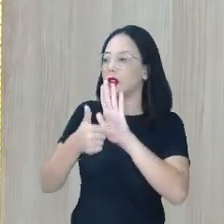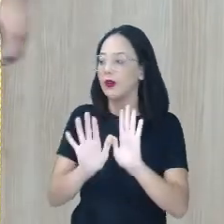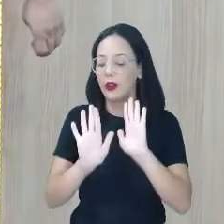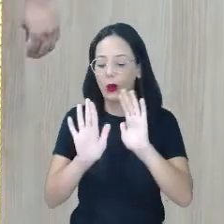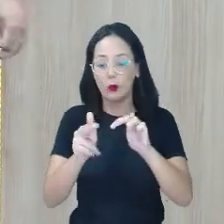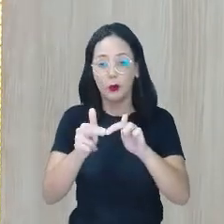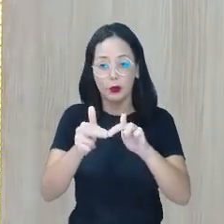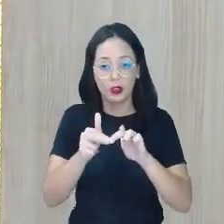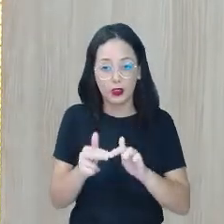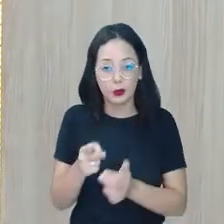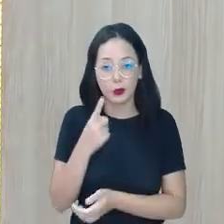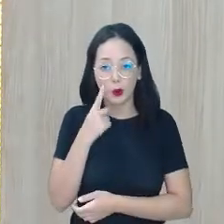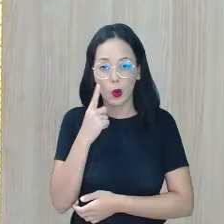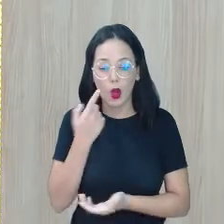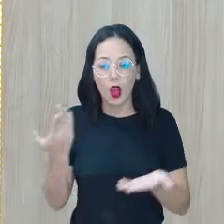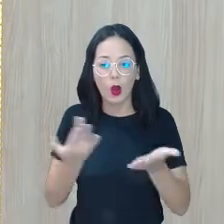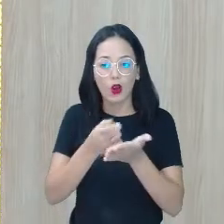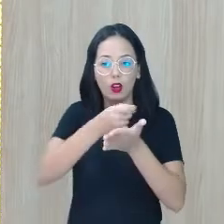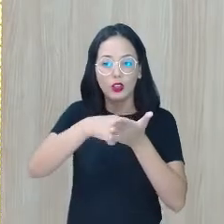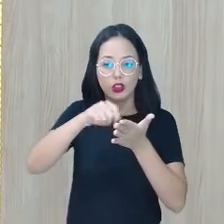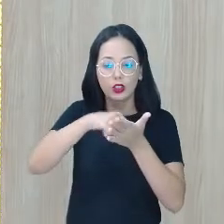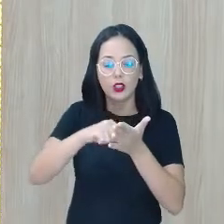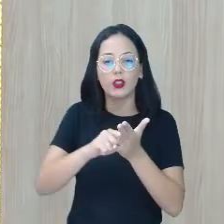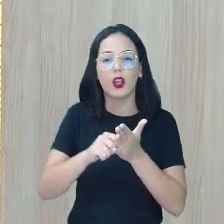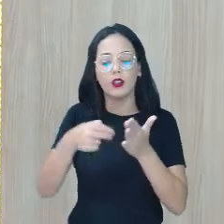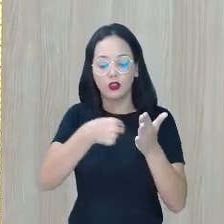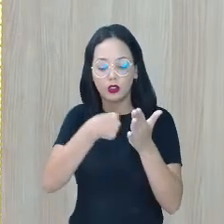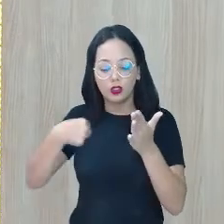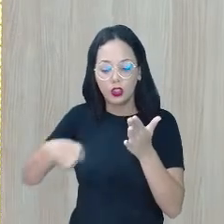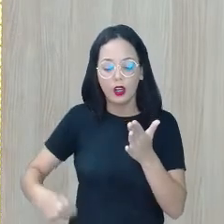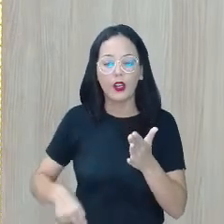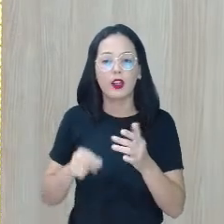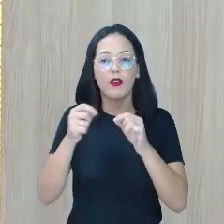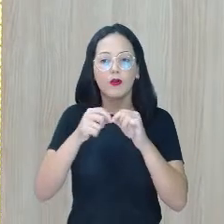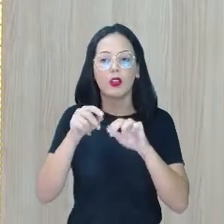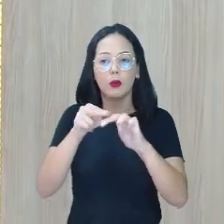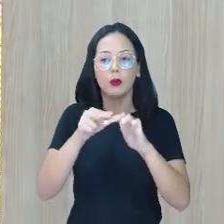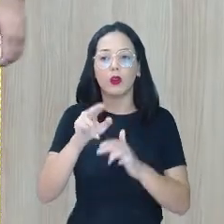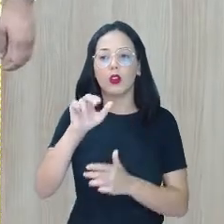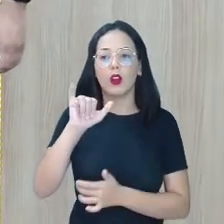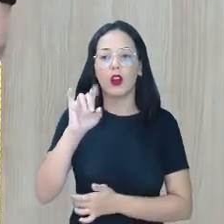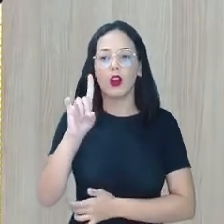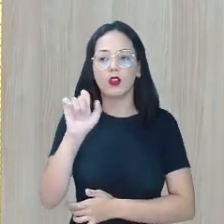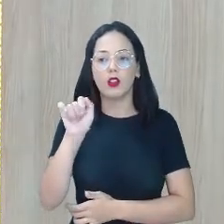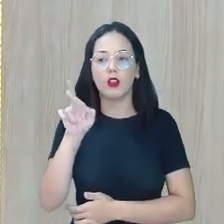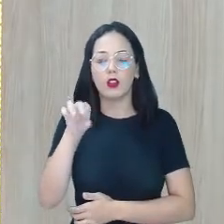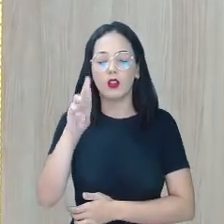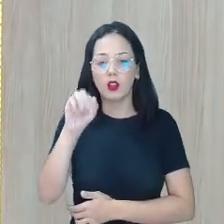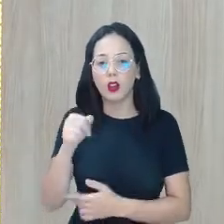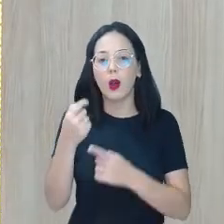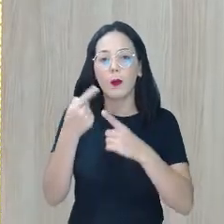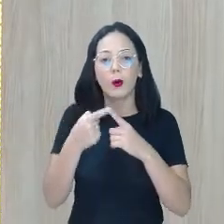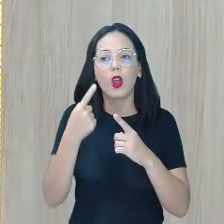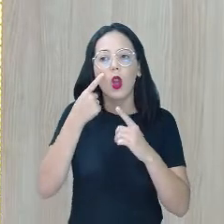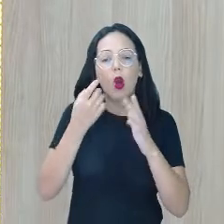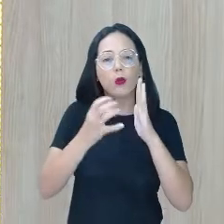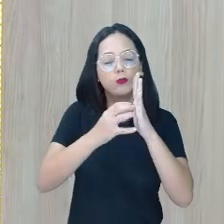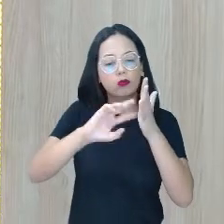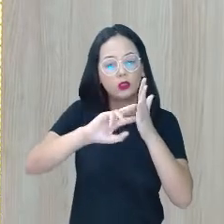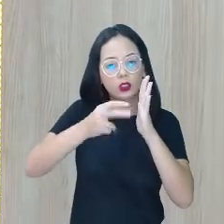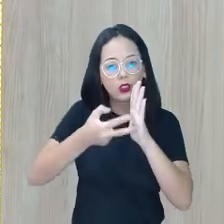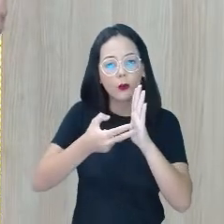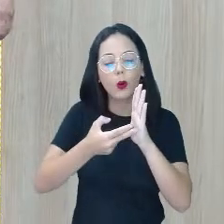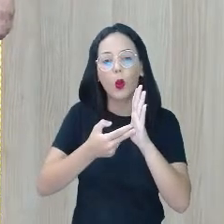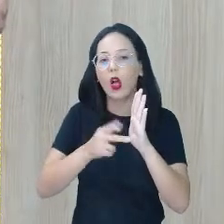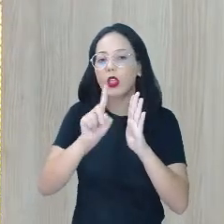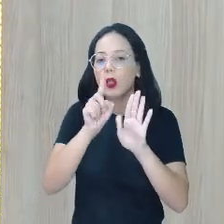nesse sentido, a escrita chinesa ela é construída de ideogramas, ou seja, cada sinal desse aqui, ele